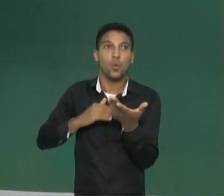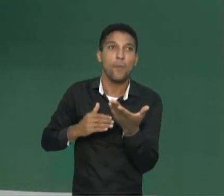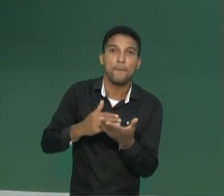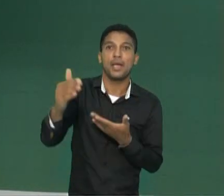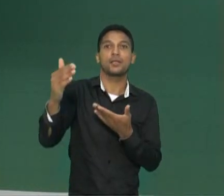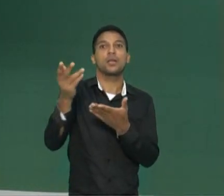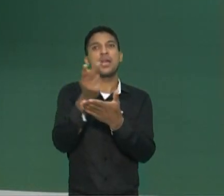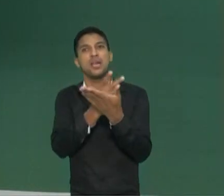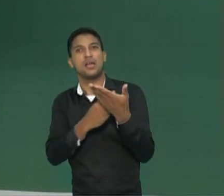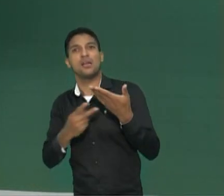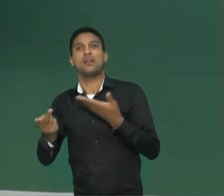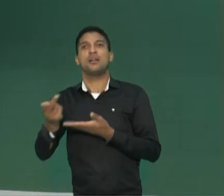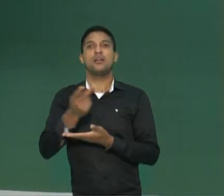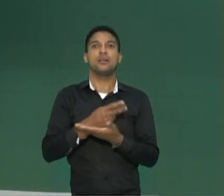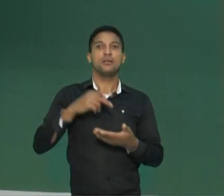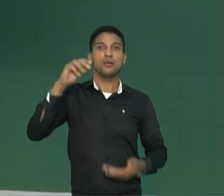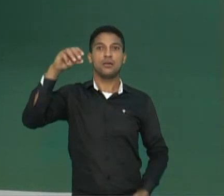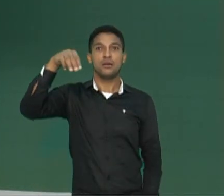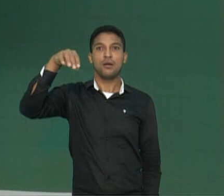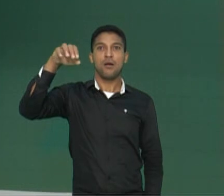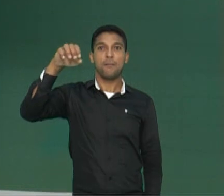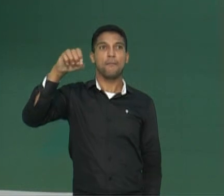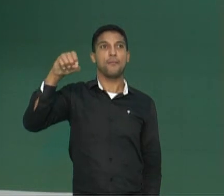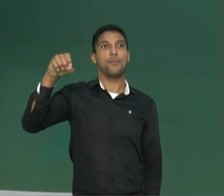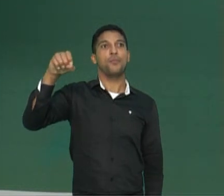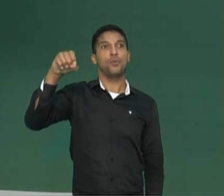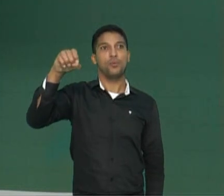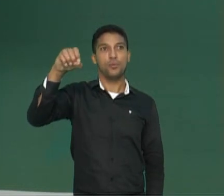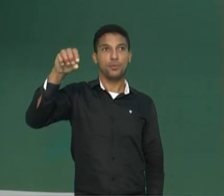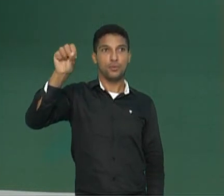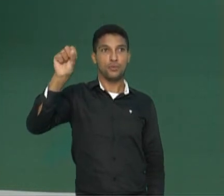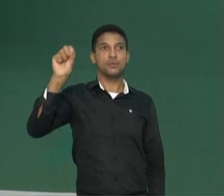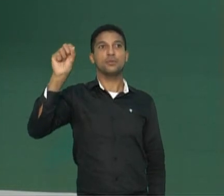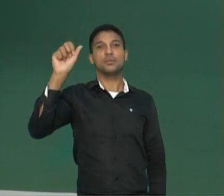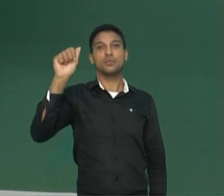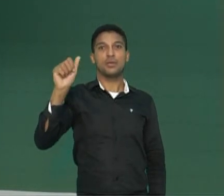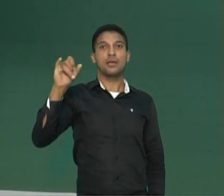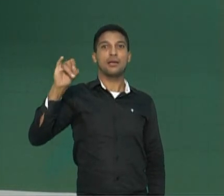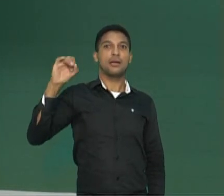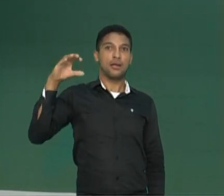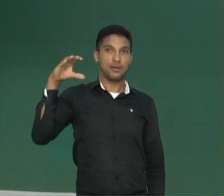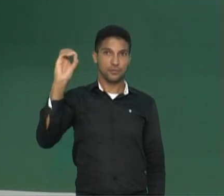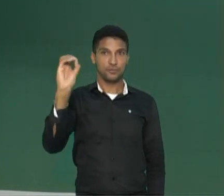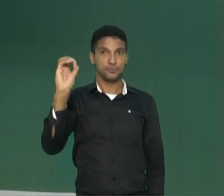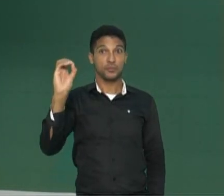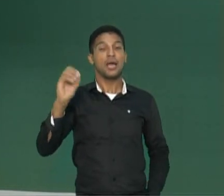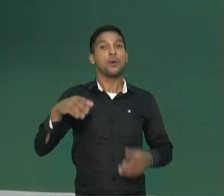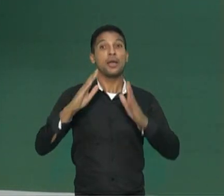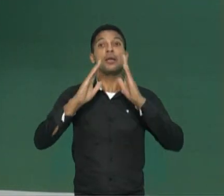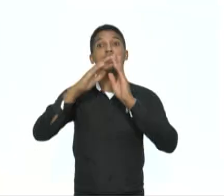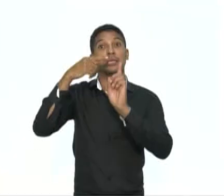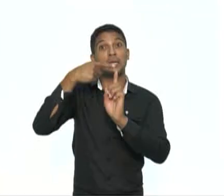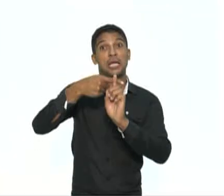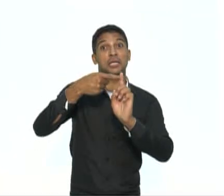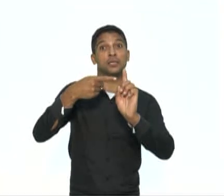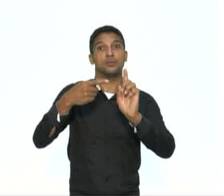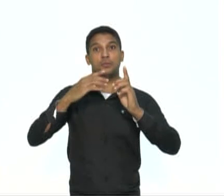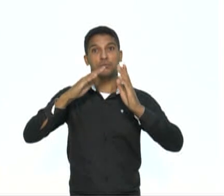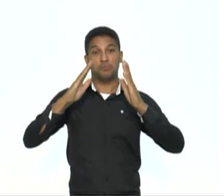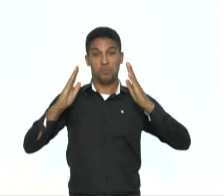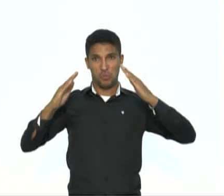tinha um cenário por fundo. A ideia é se transformar quase num ícone, tá? A planta retangular, como a gente já